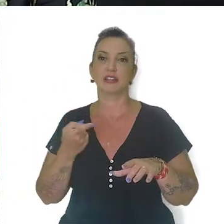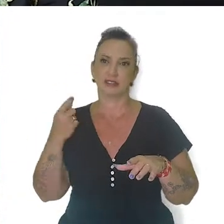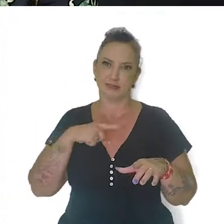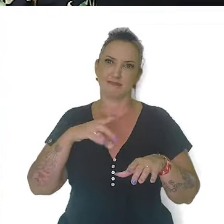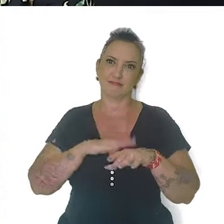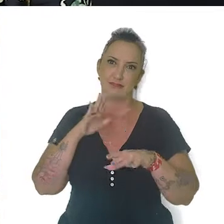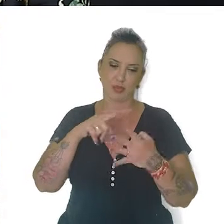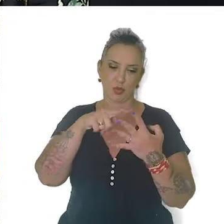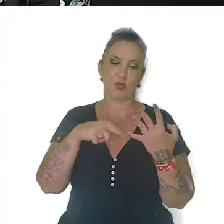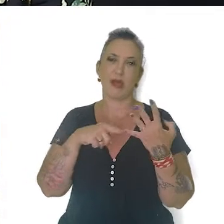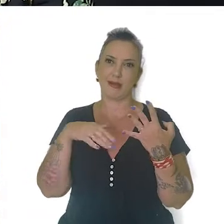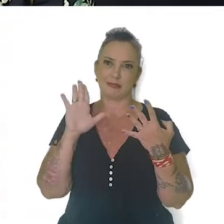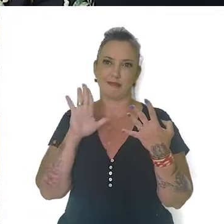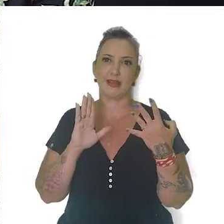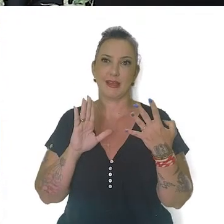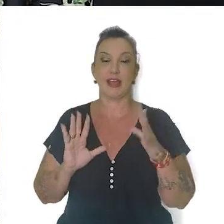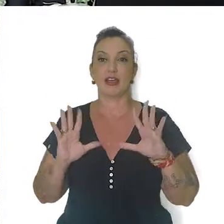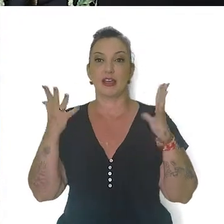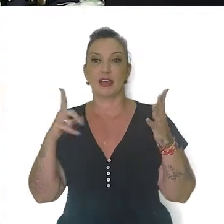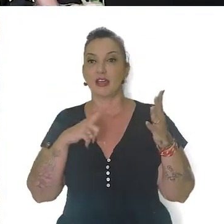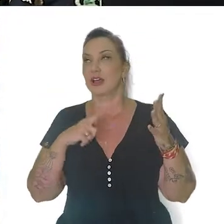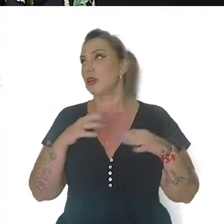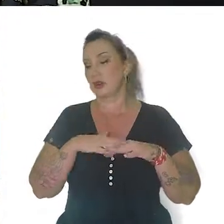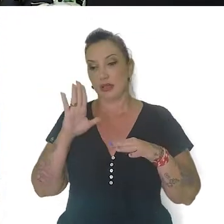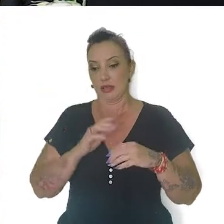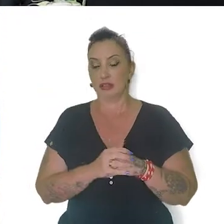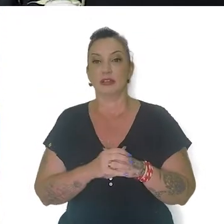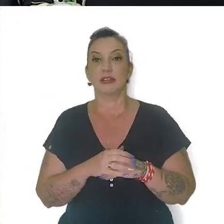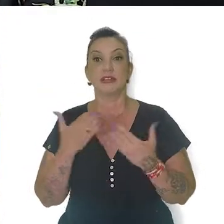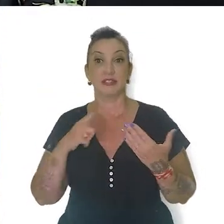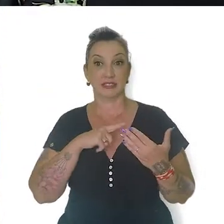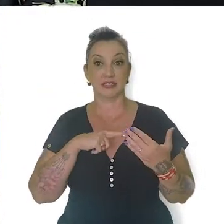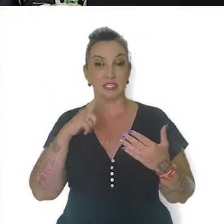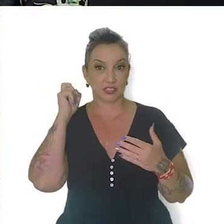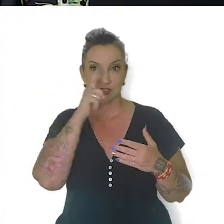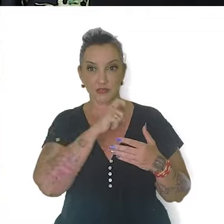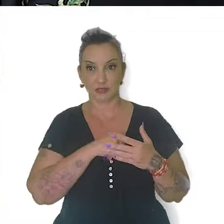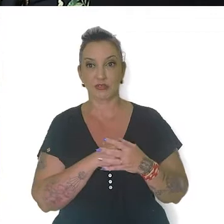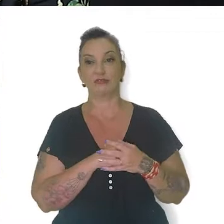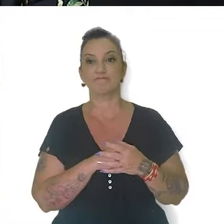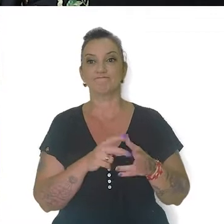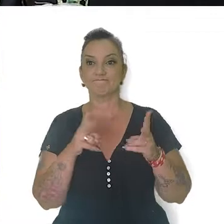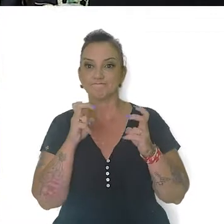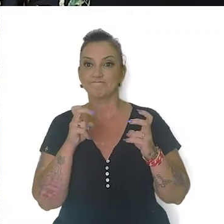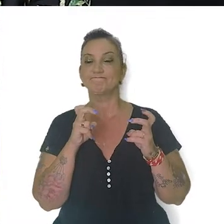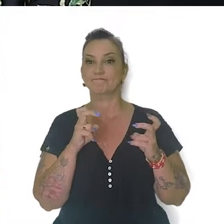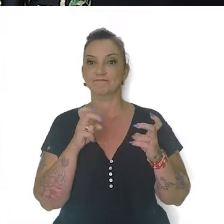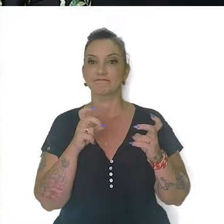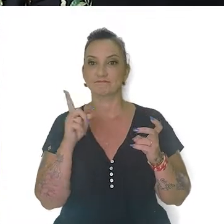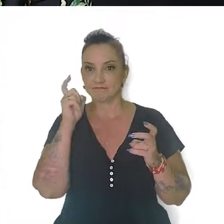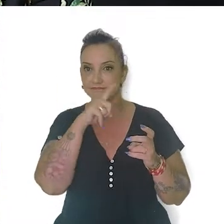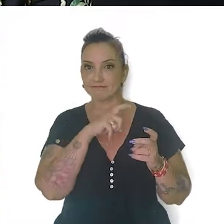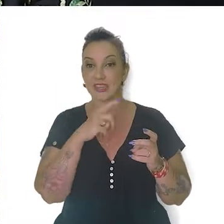em dia a gente já tem mais do que quatro elementos, assim, o festival ele abraça mais do que isso. Então, como eu tinha muito essa dificuldade, eu vi que eu